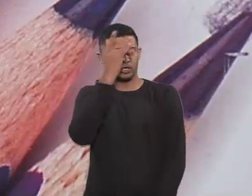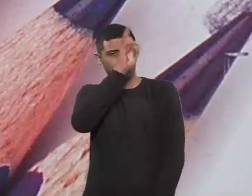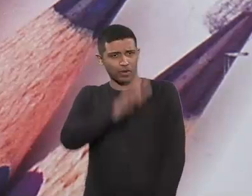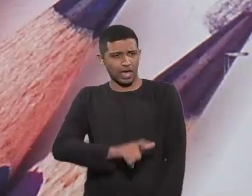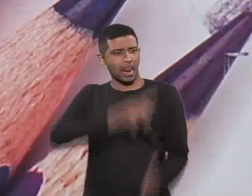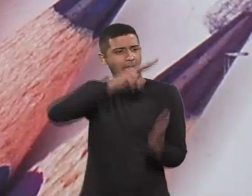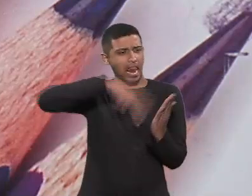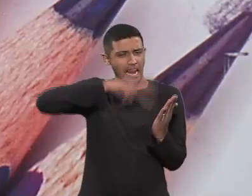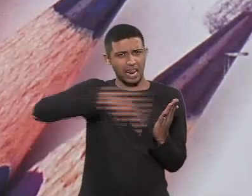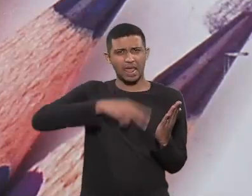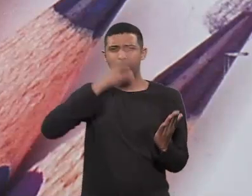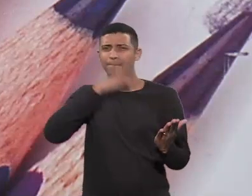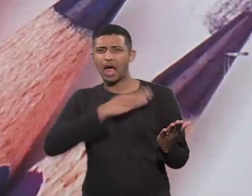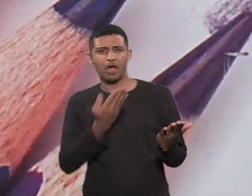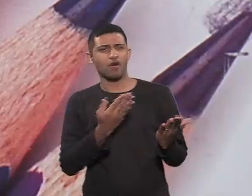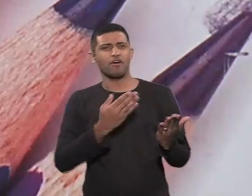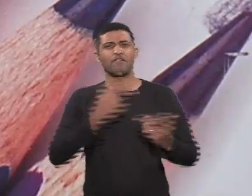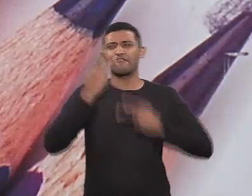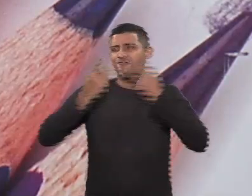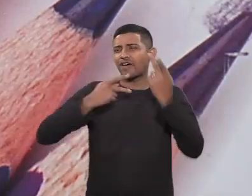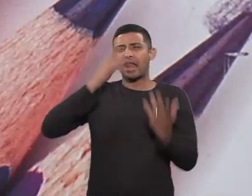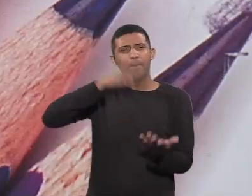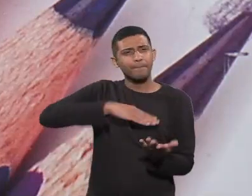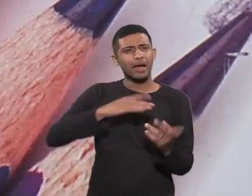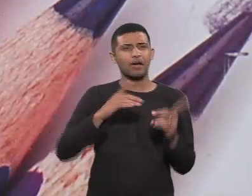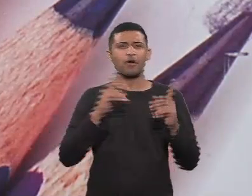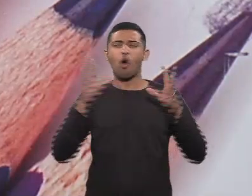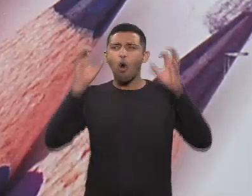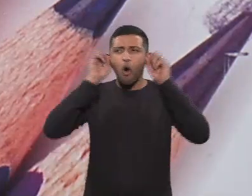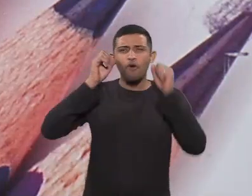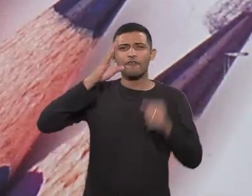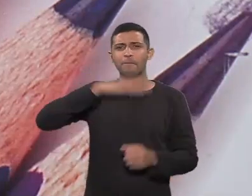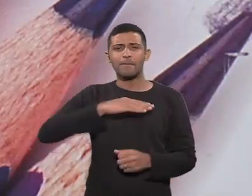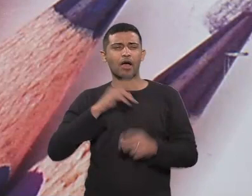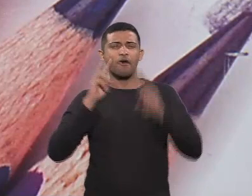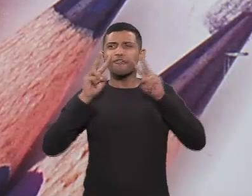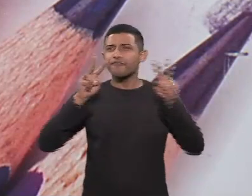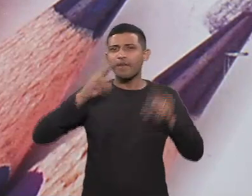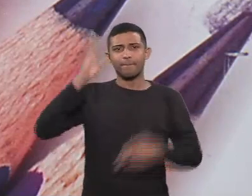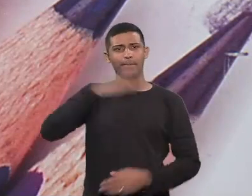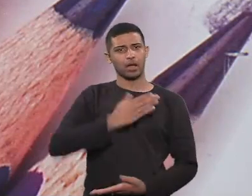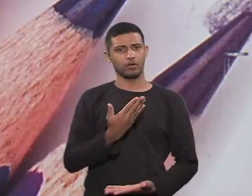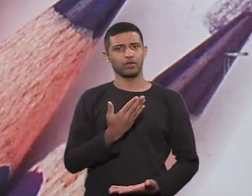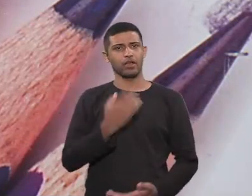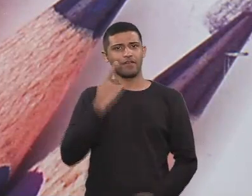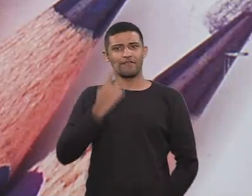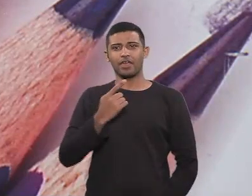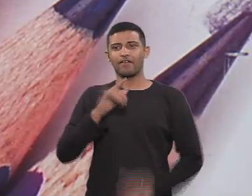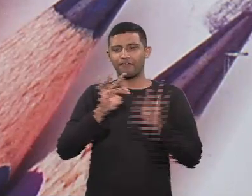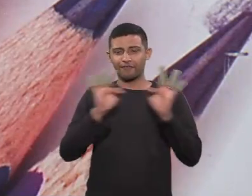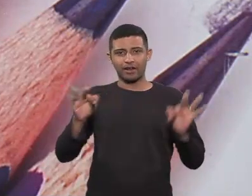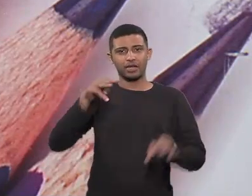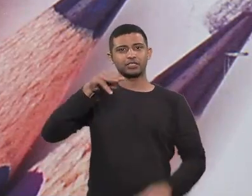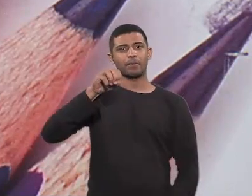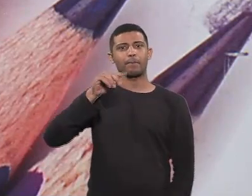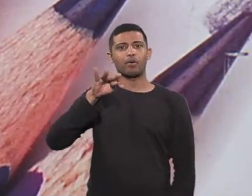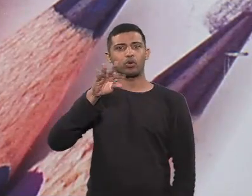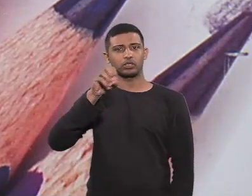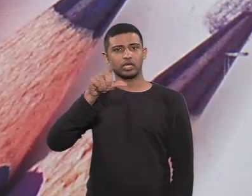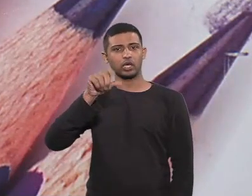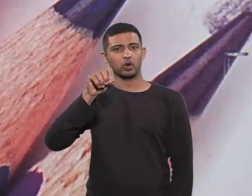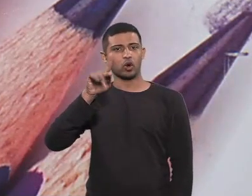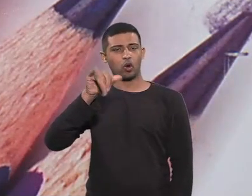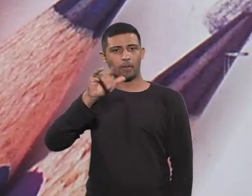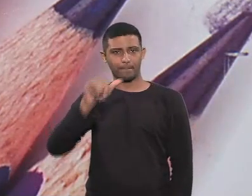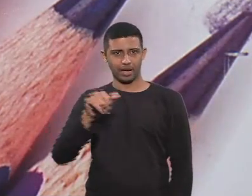Quem mal lê, mal ouve, mal fala, mal vê. A frase de Monteiro Lobato é o nosso convite para